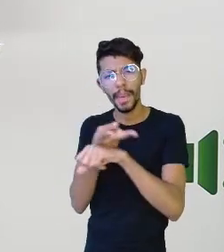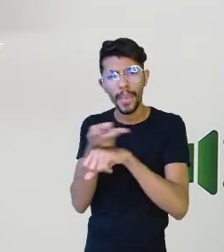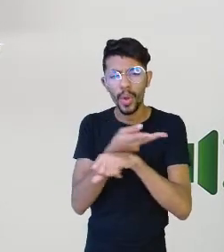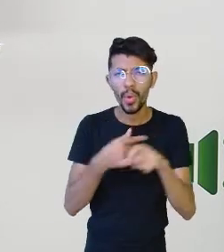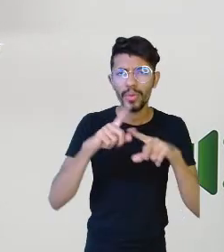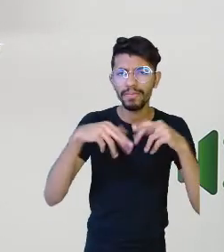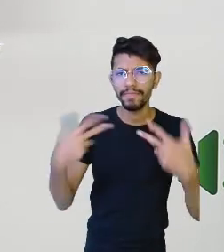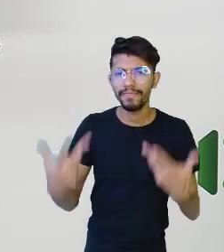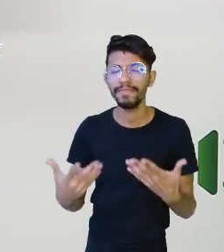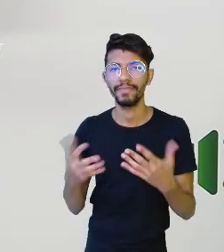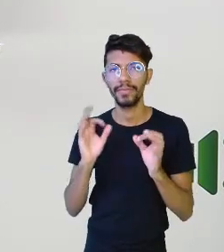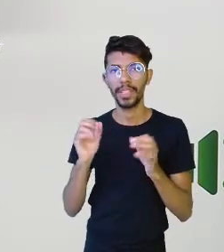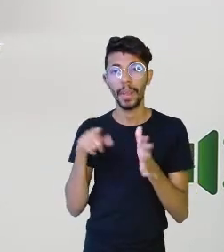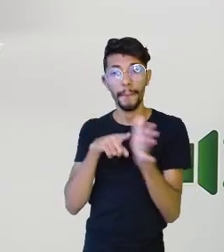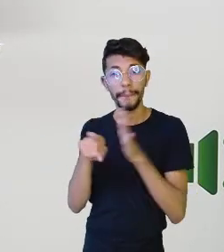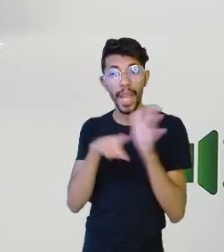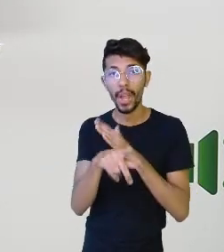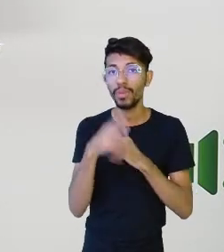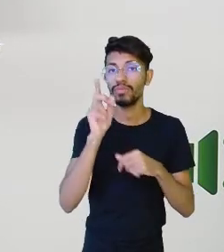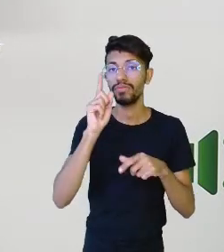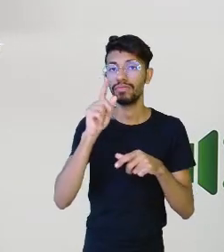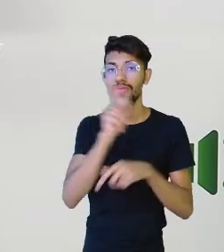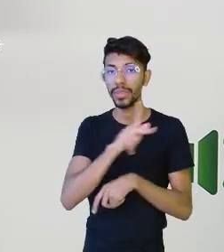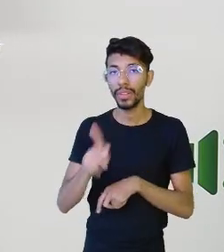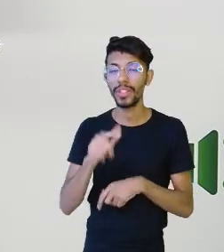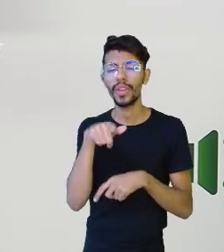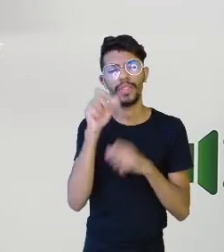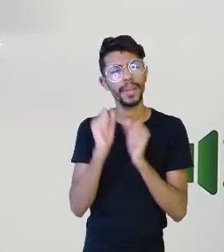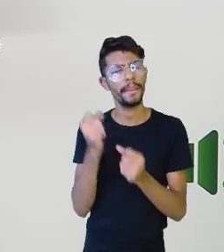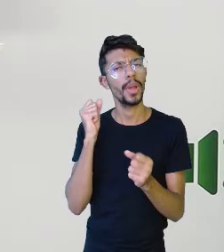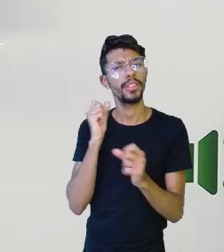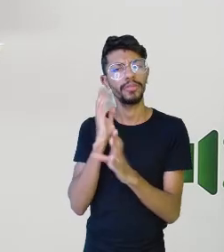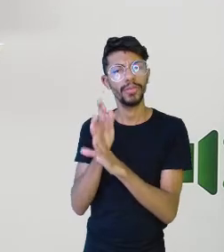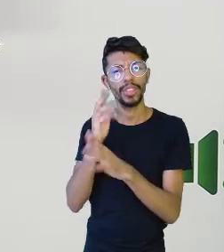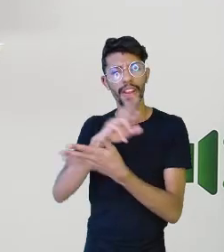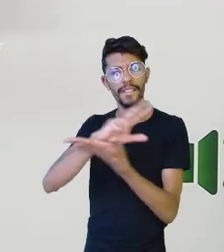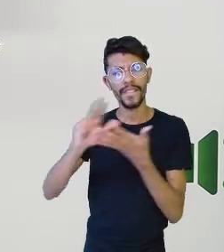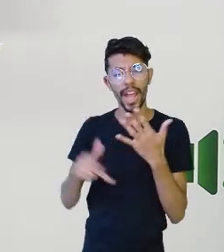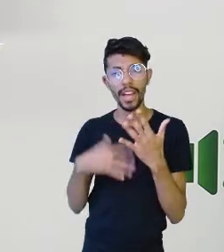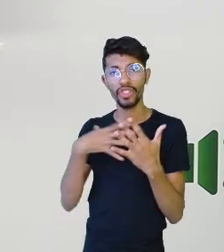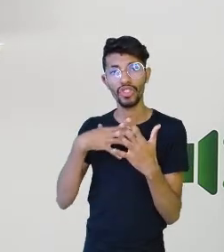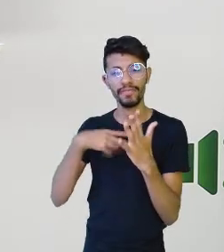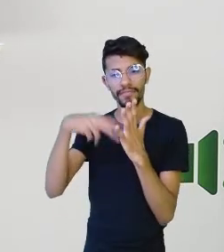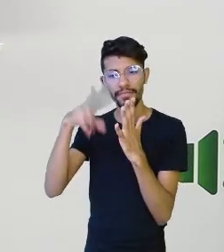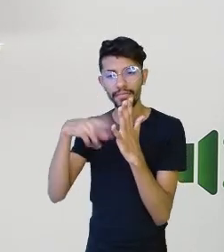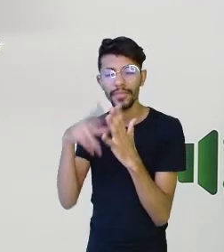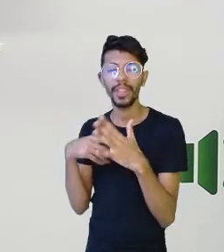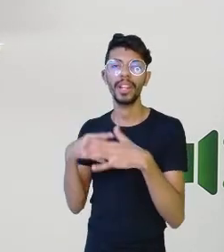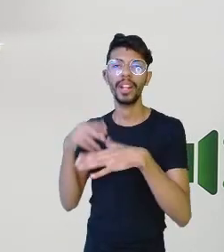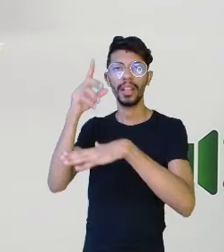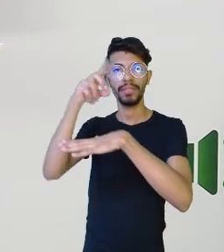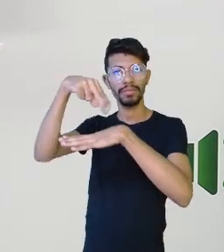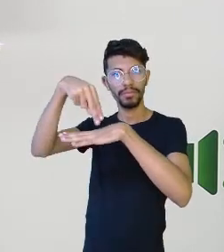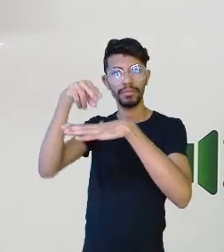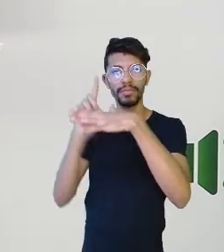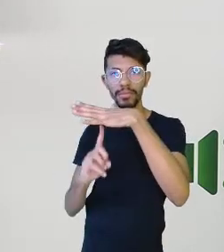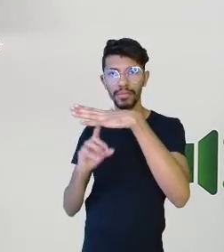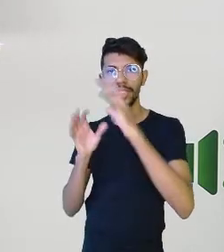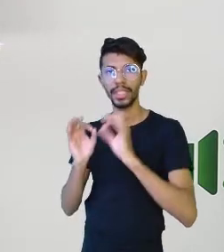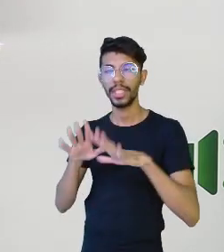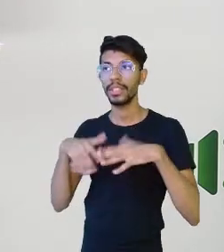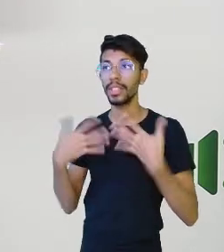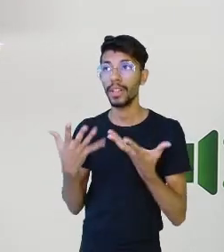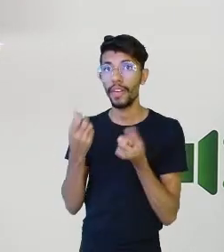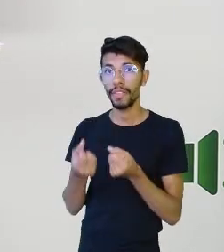professor que você vai encontrar várias formas, várias leituras de fração. Beleza? Agora a gente vai